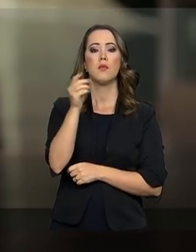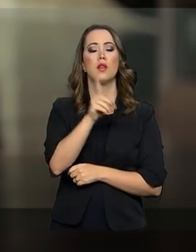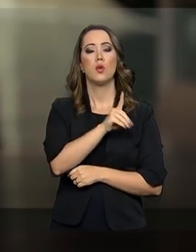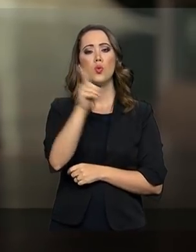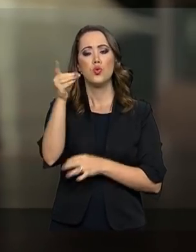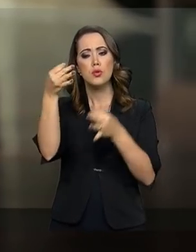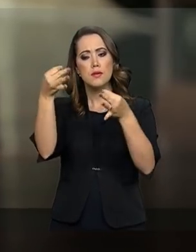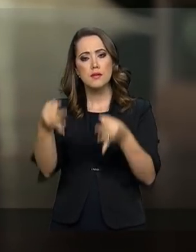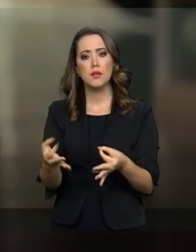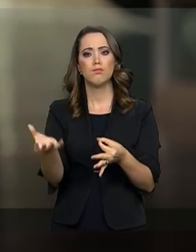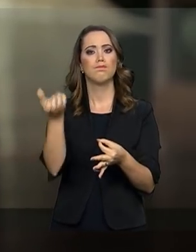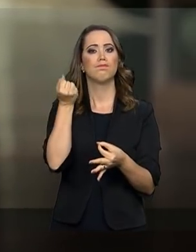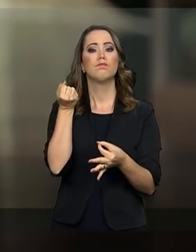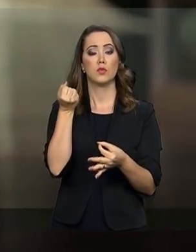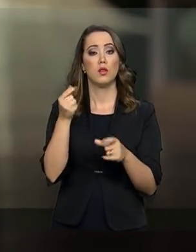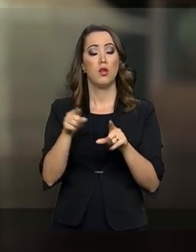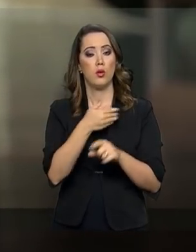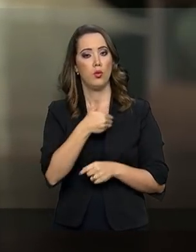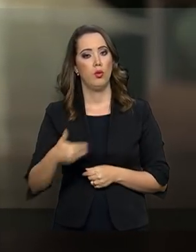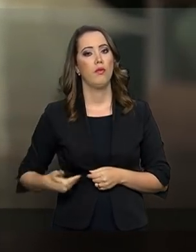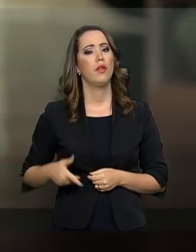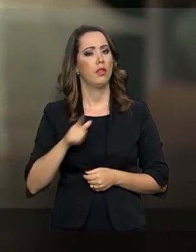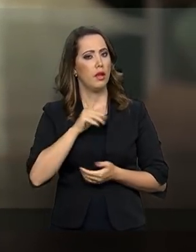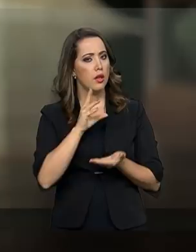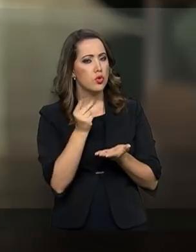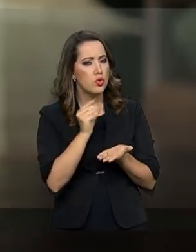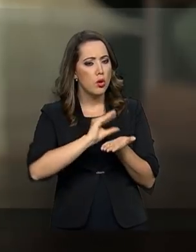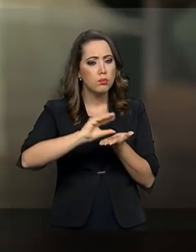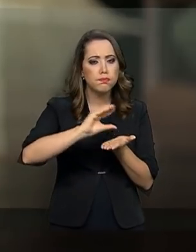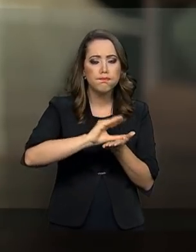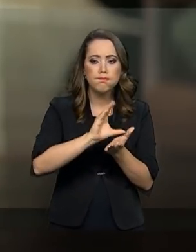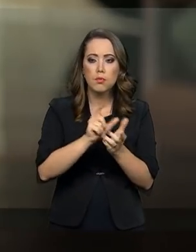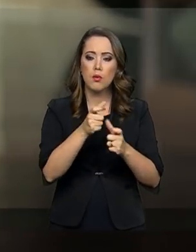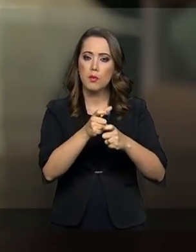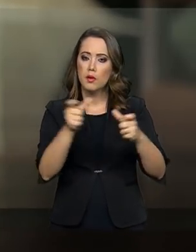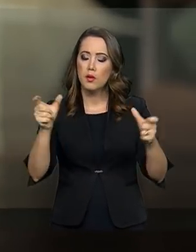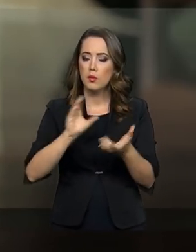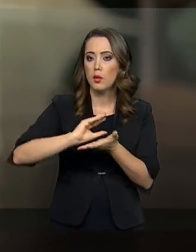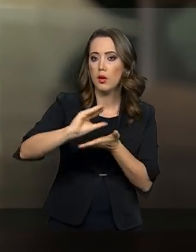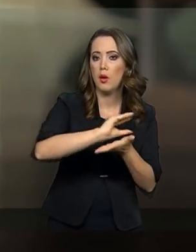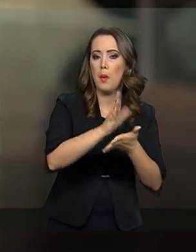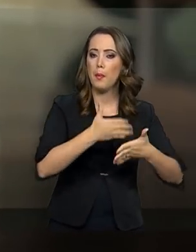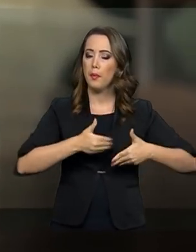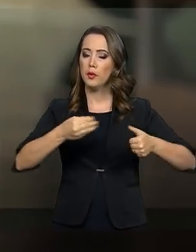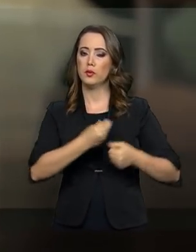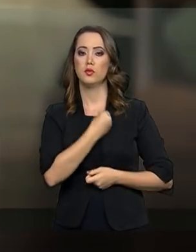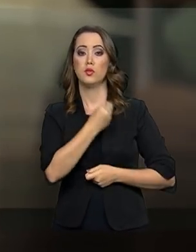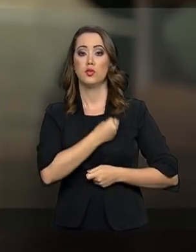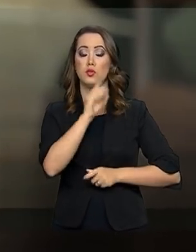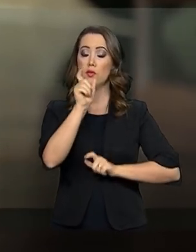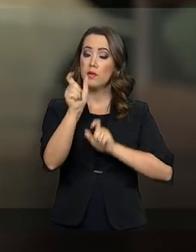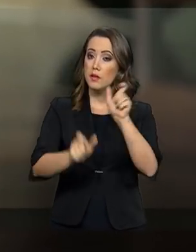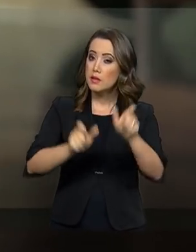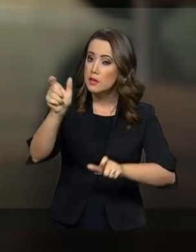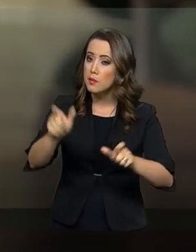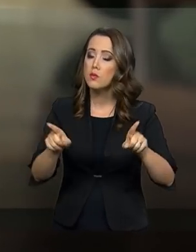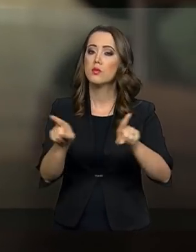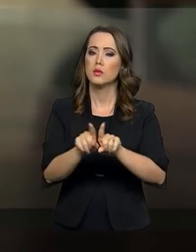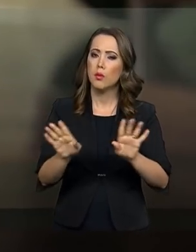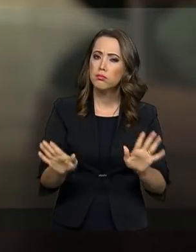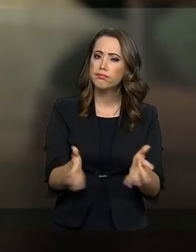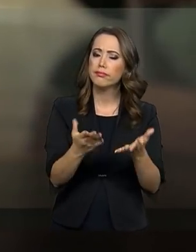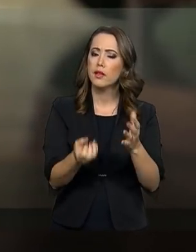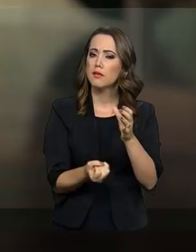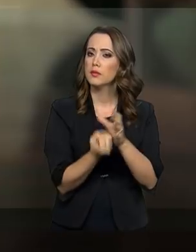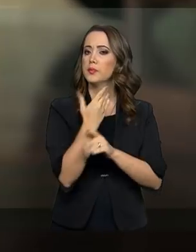dia e o governo tenha recursos para ampliar investimentos na melhoria de vida da população e na geração